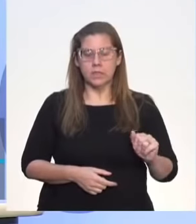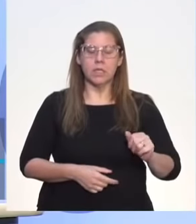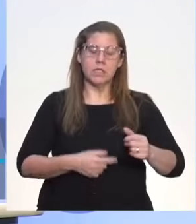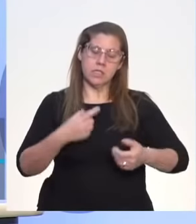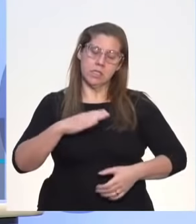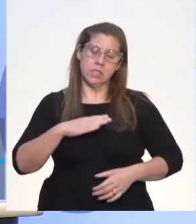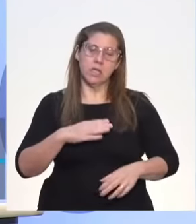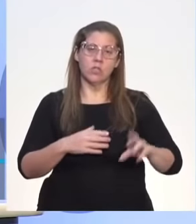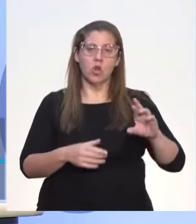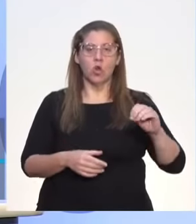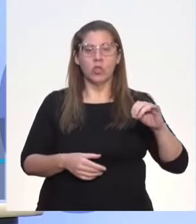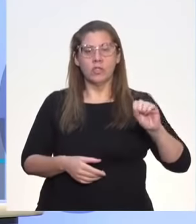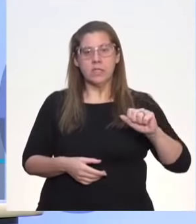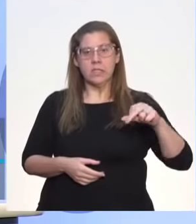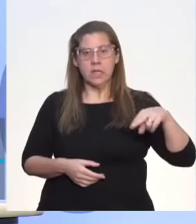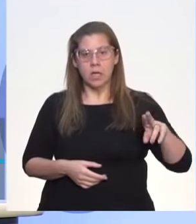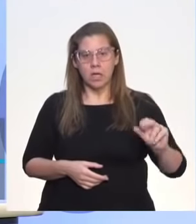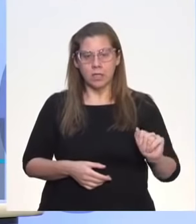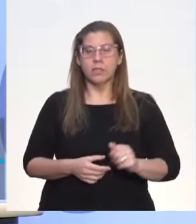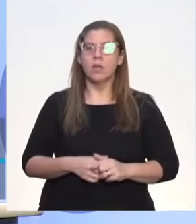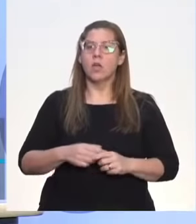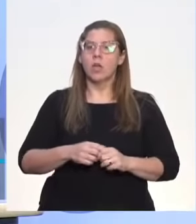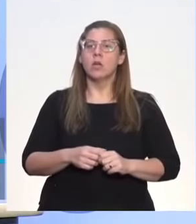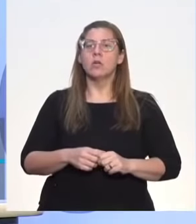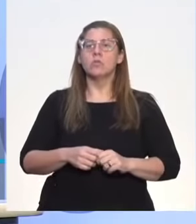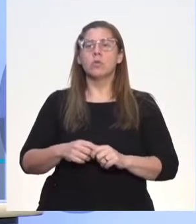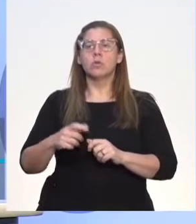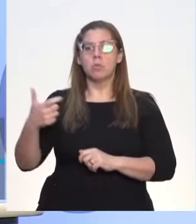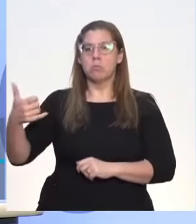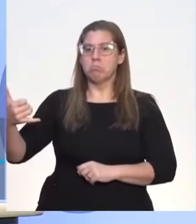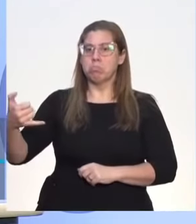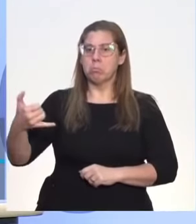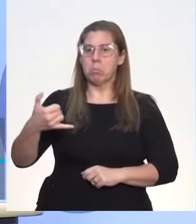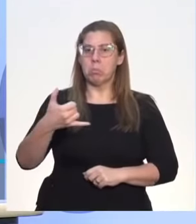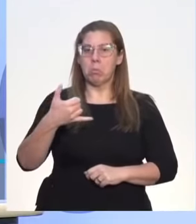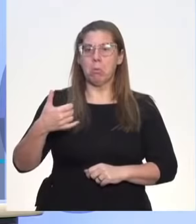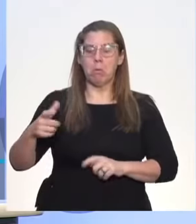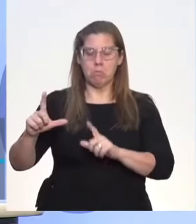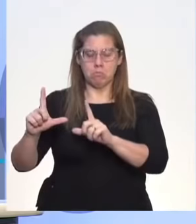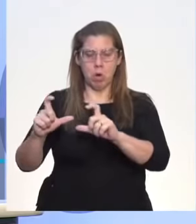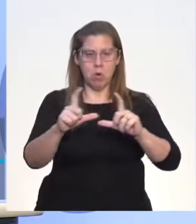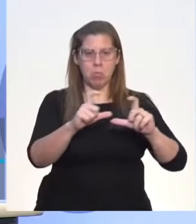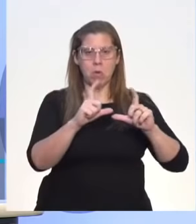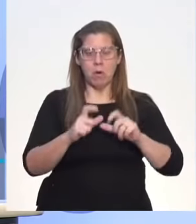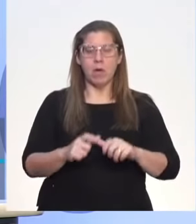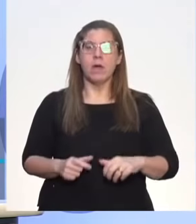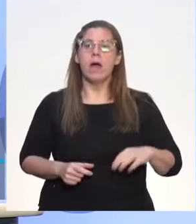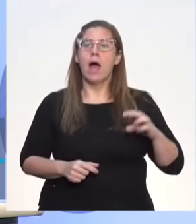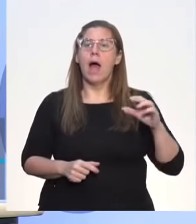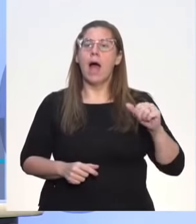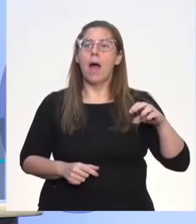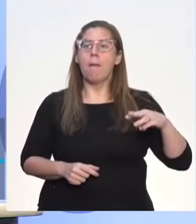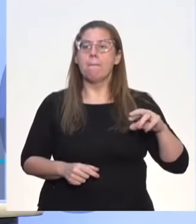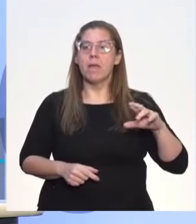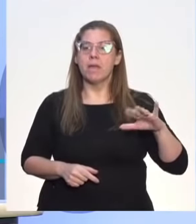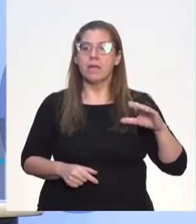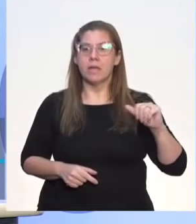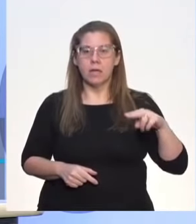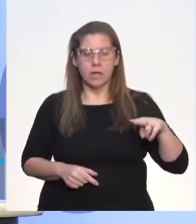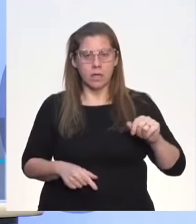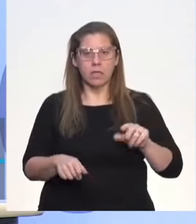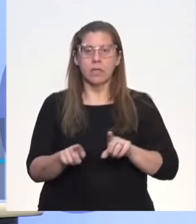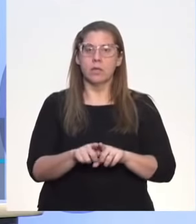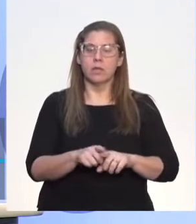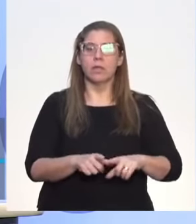Rosana a galera eu quero um print de tudo isso daí por favor tem na cidade de Americana para o senhor Gerson falou